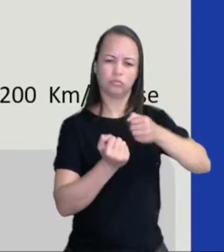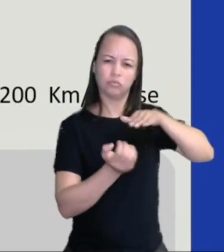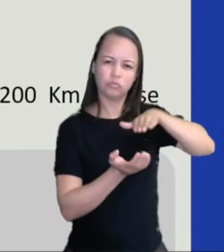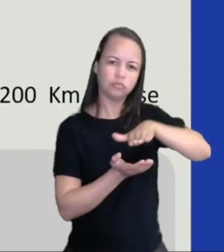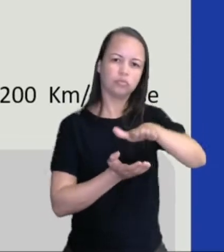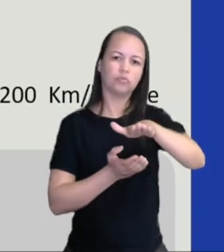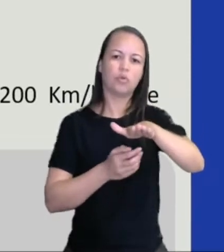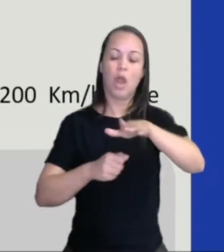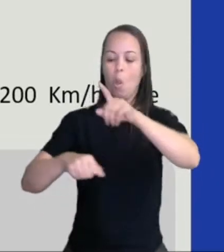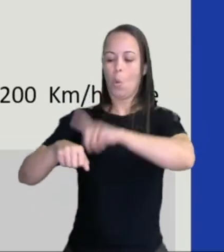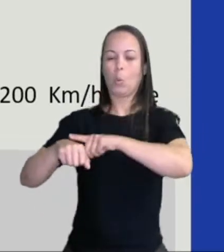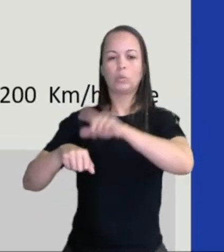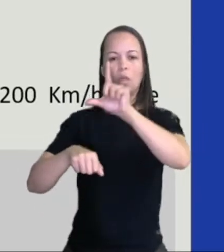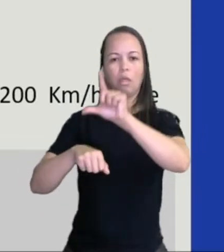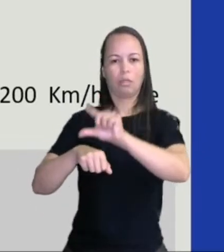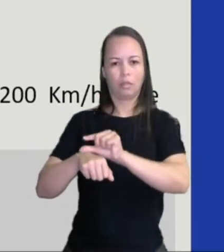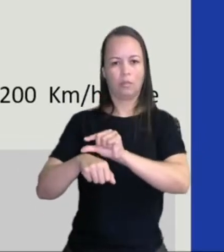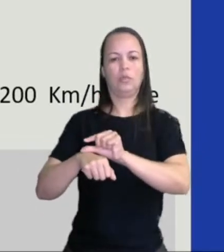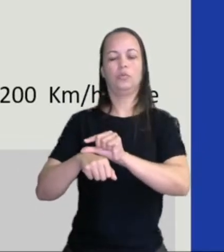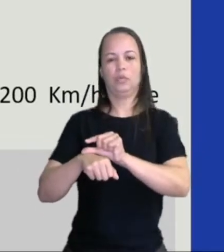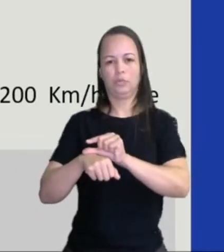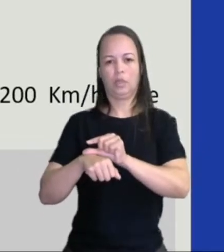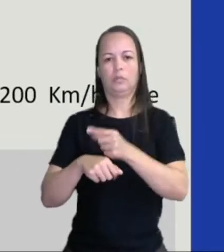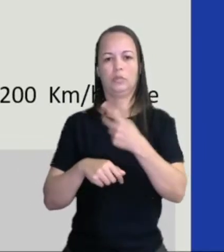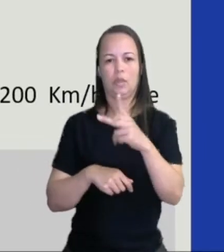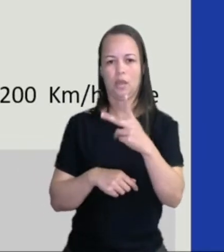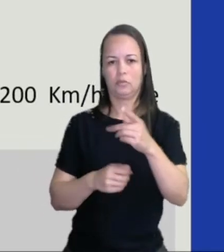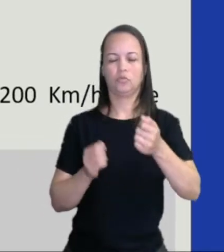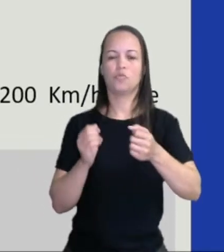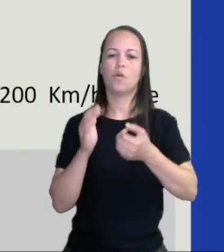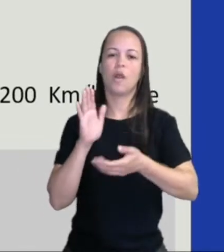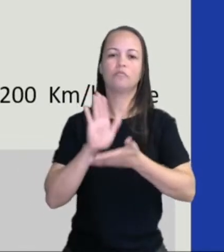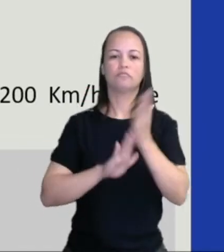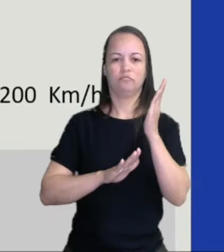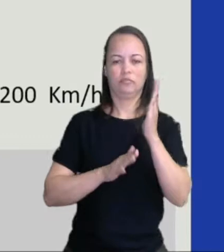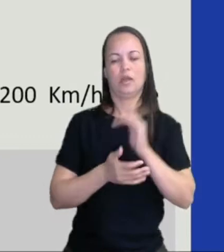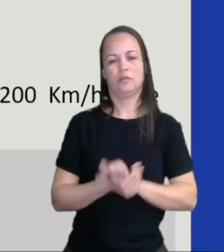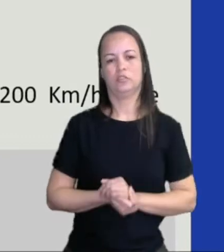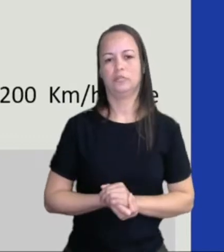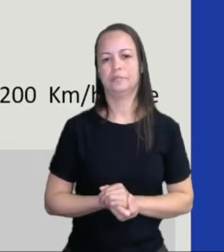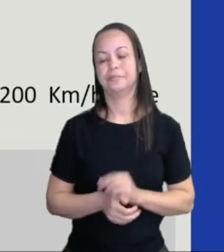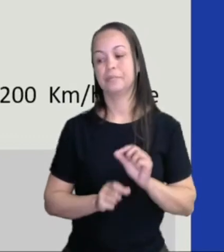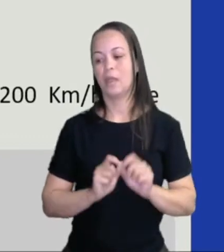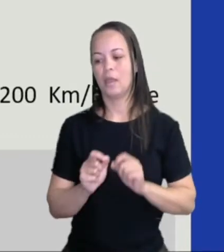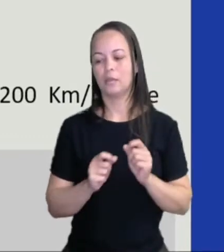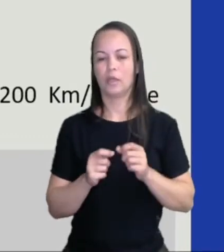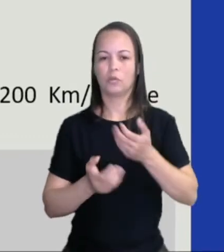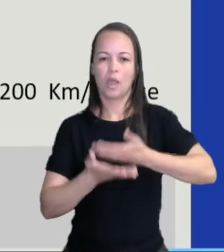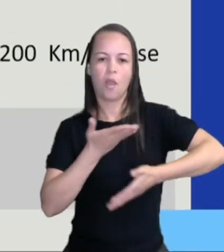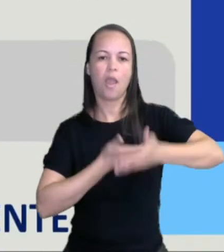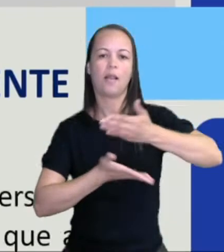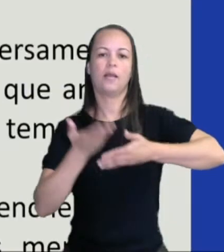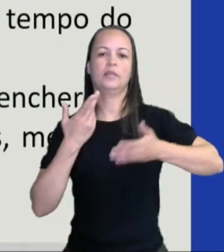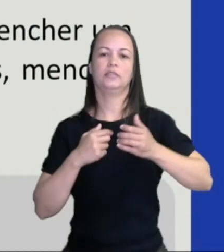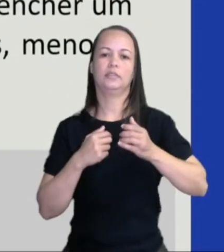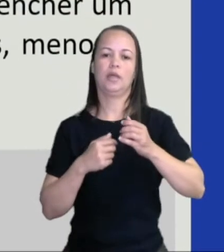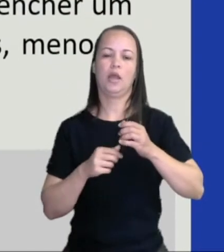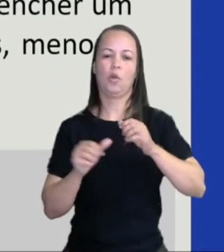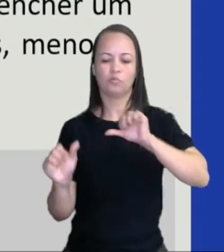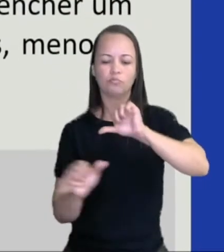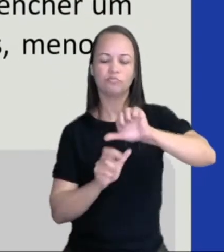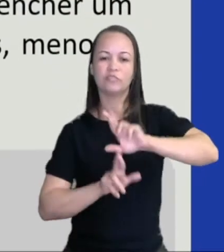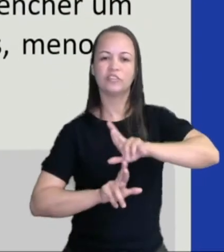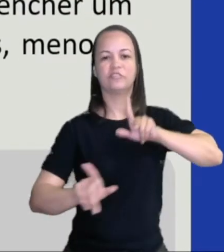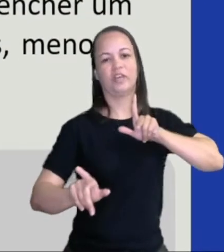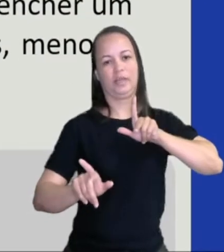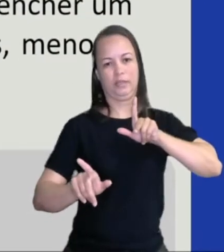diminui o tempo da sua viagem, ok? De modo que a gente tem aqui uma relação inversa. Um